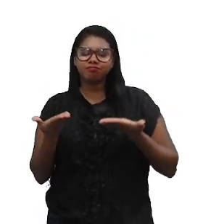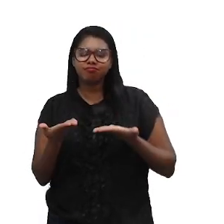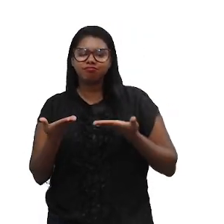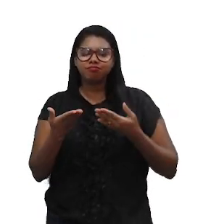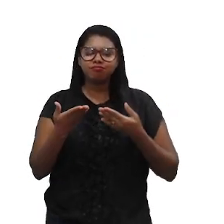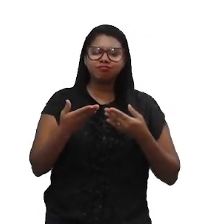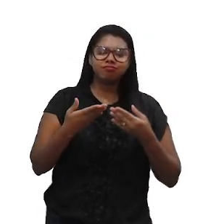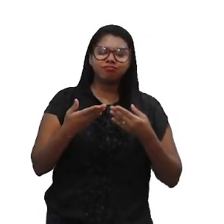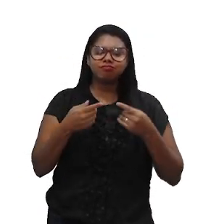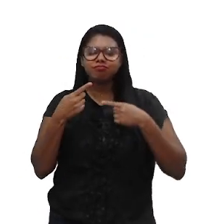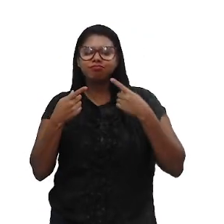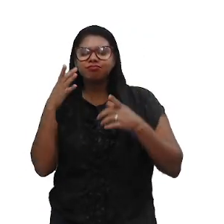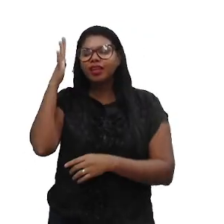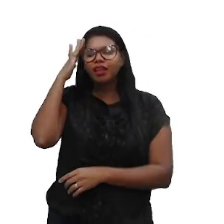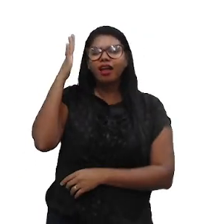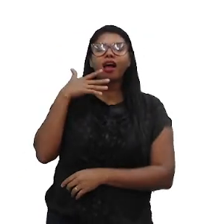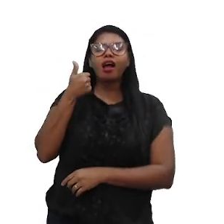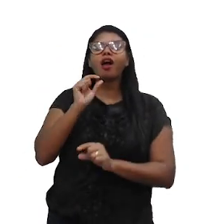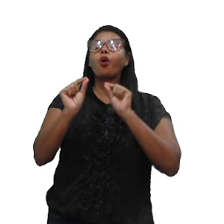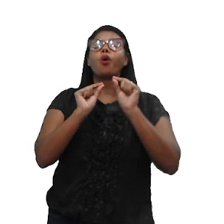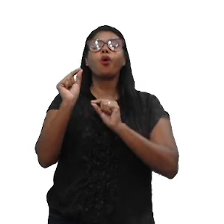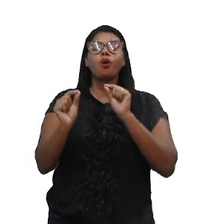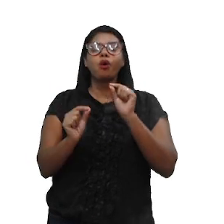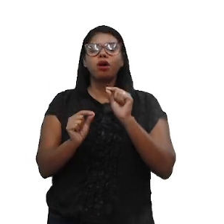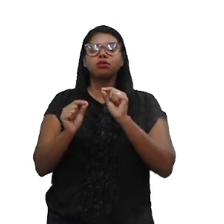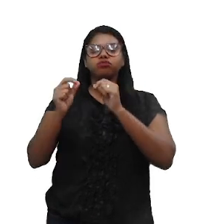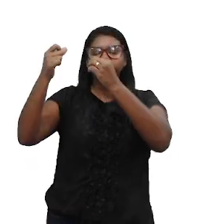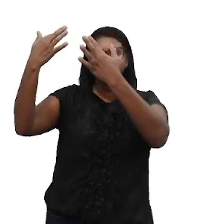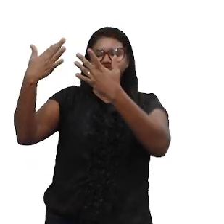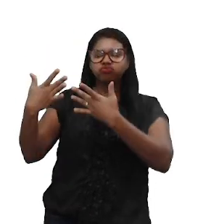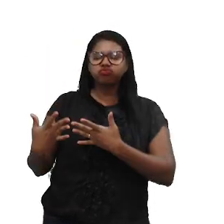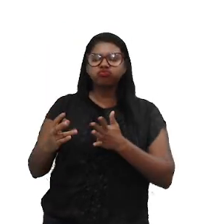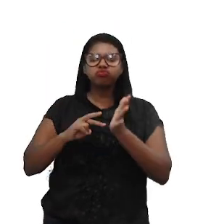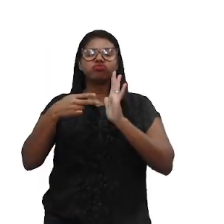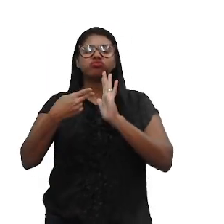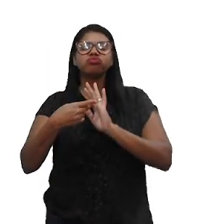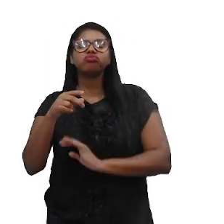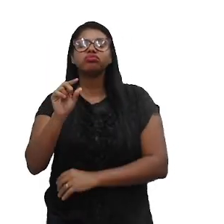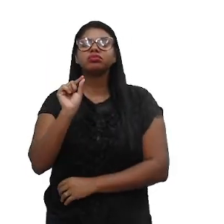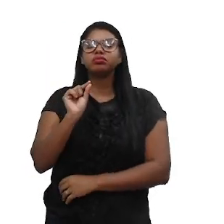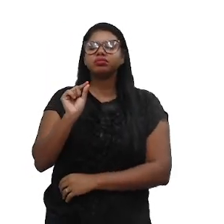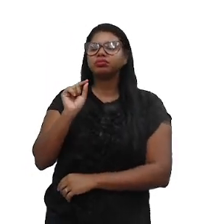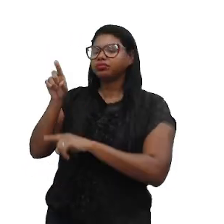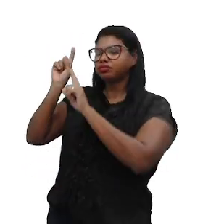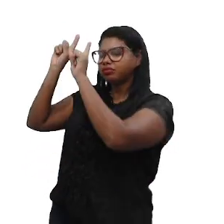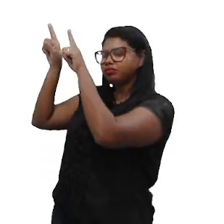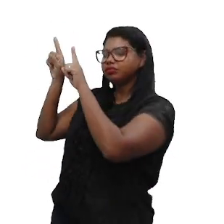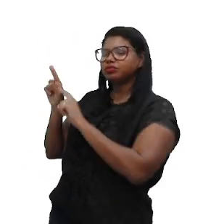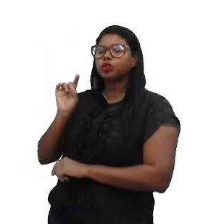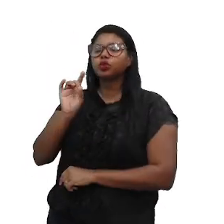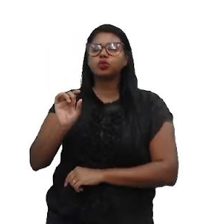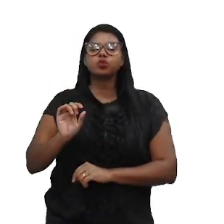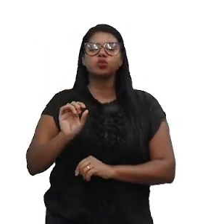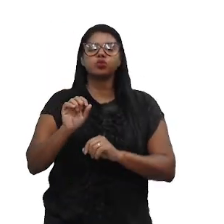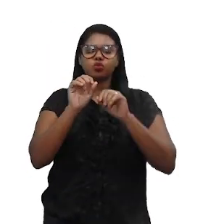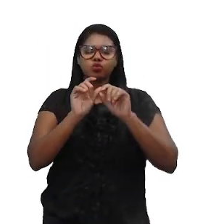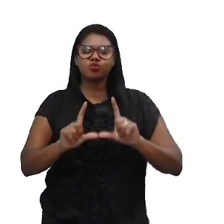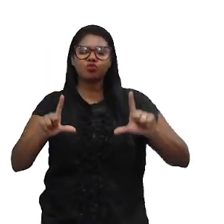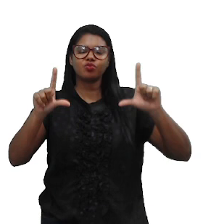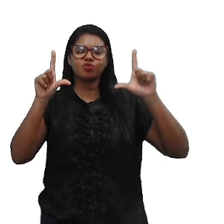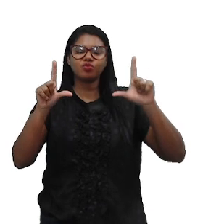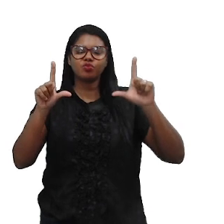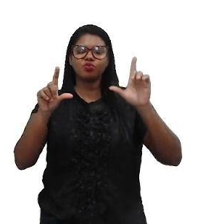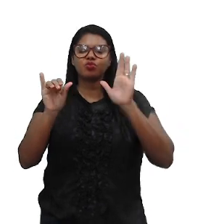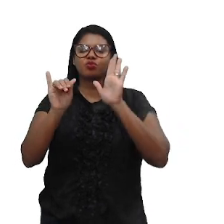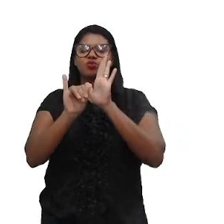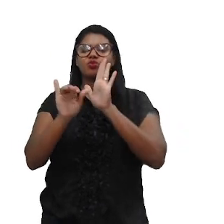gente vai entender melhor a definição do que é, para que serve e se são apenas imagens, né? A gente